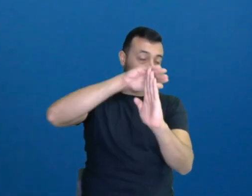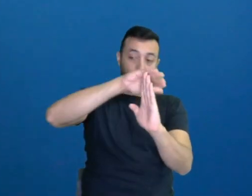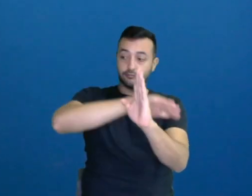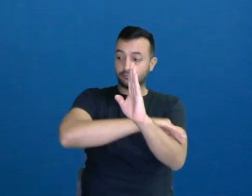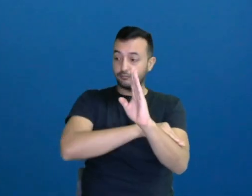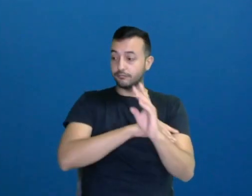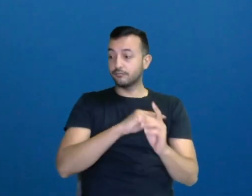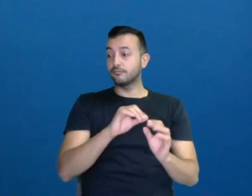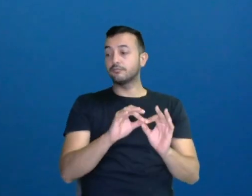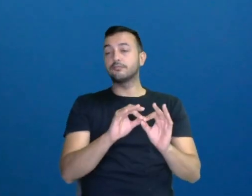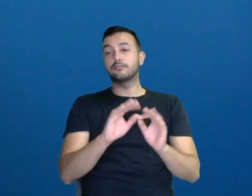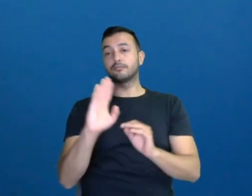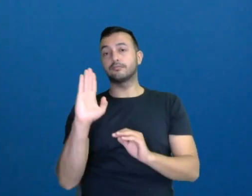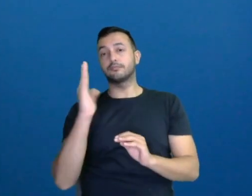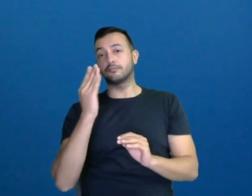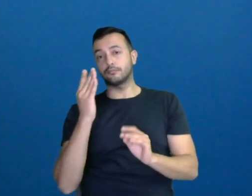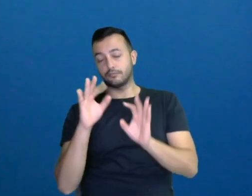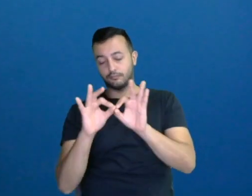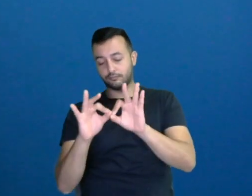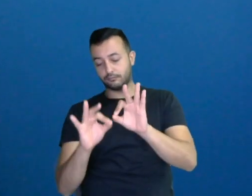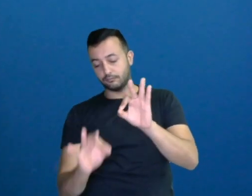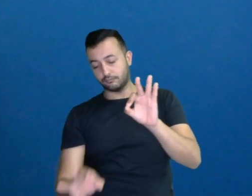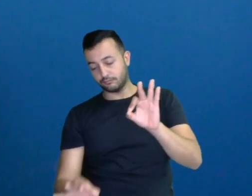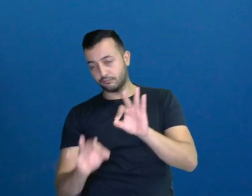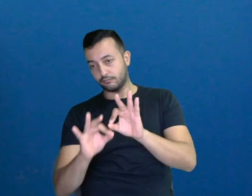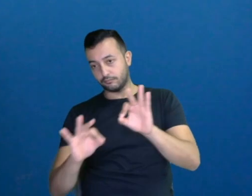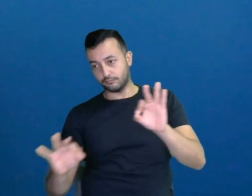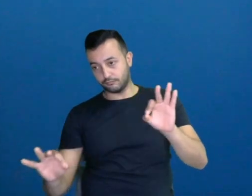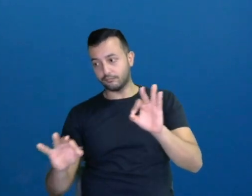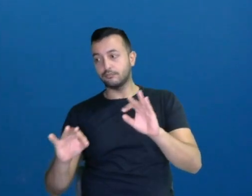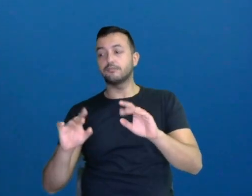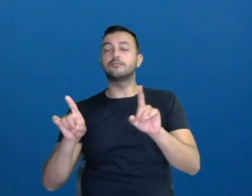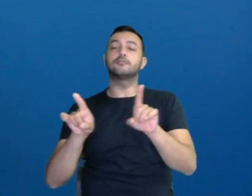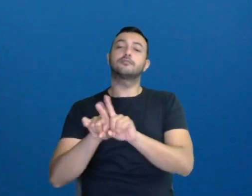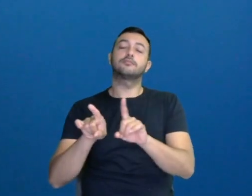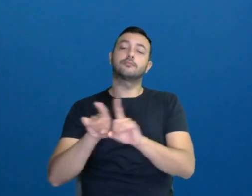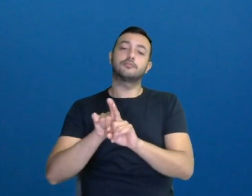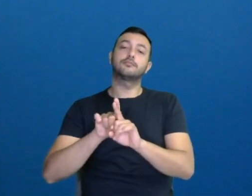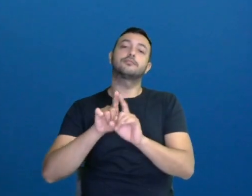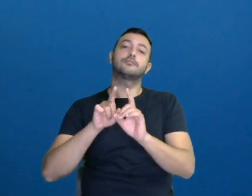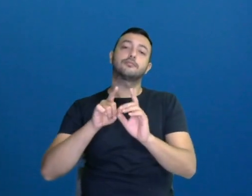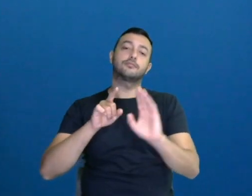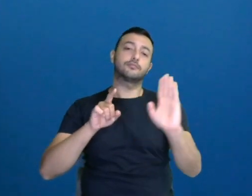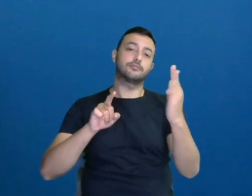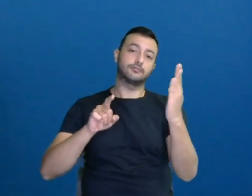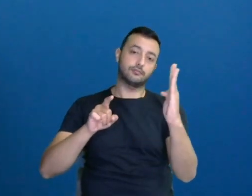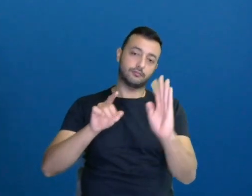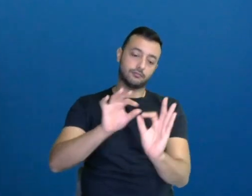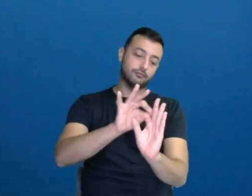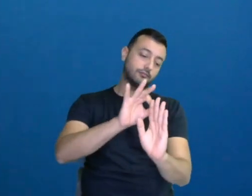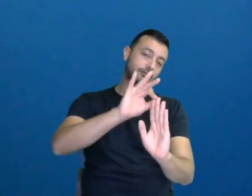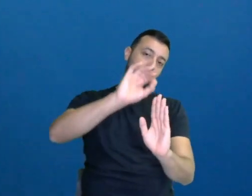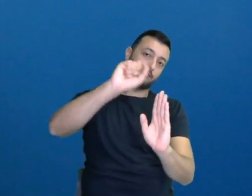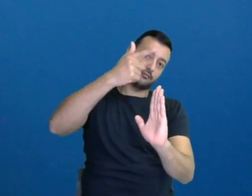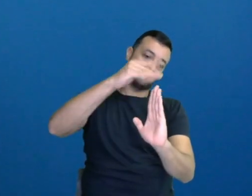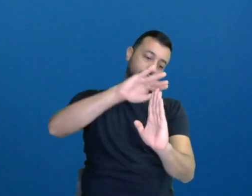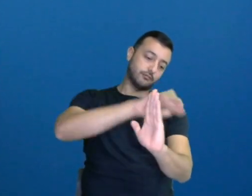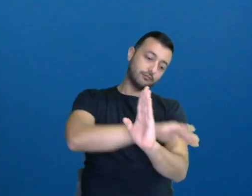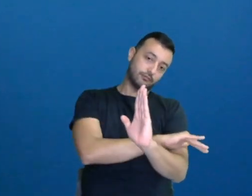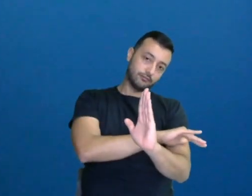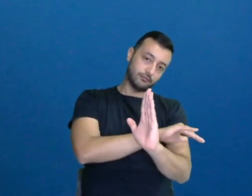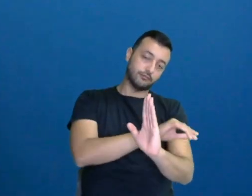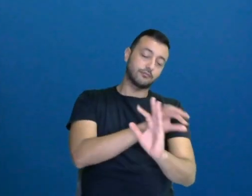madeira, pela estaca, quanto a altura da sombra, né, o comprimento da sombra da pirâmide. A partir